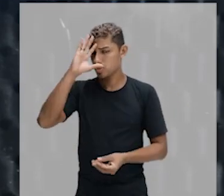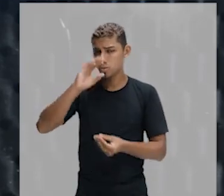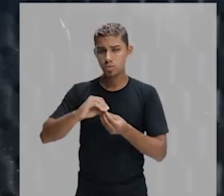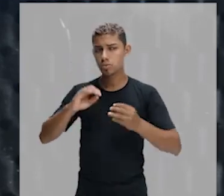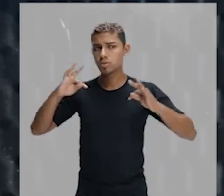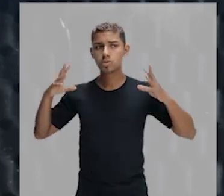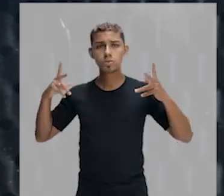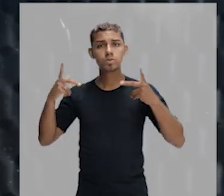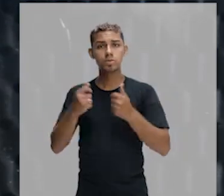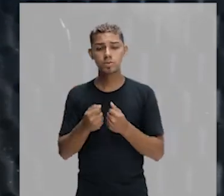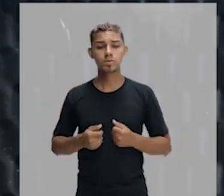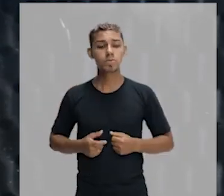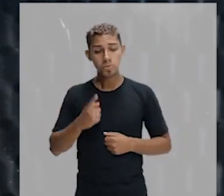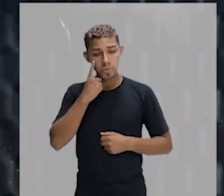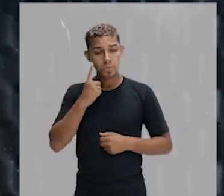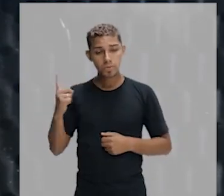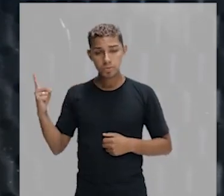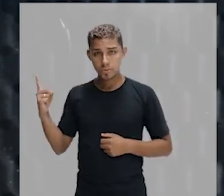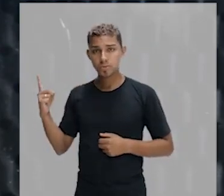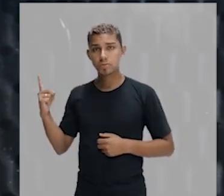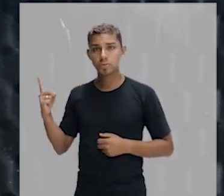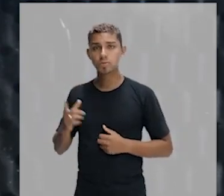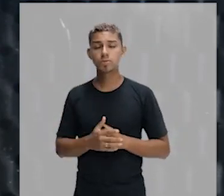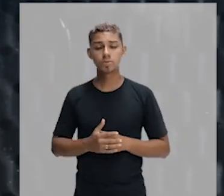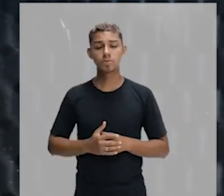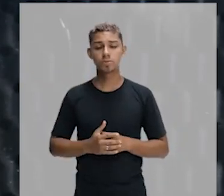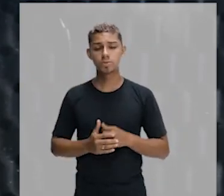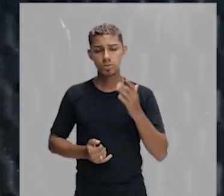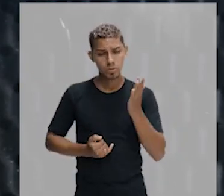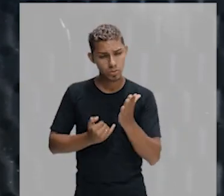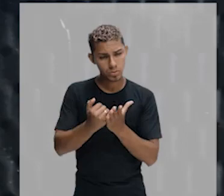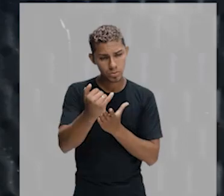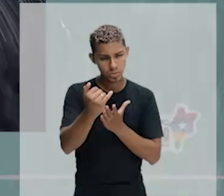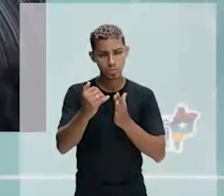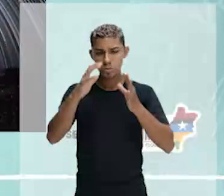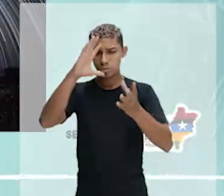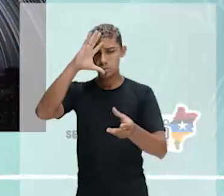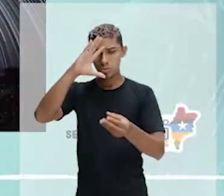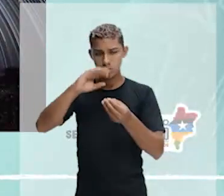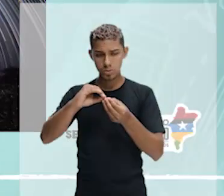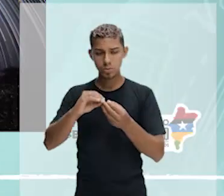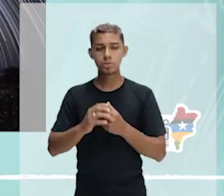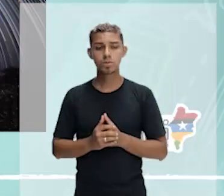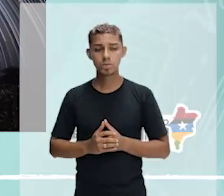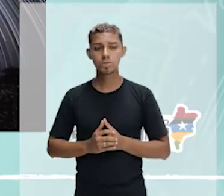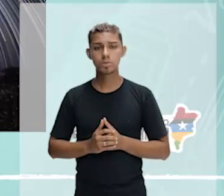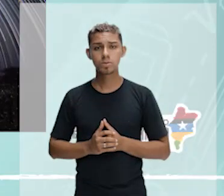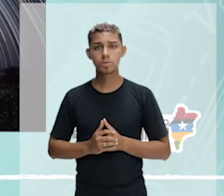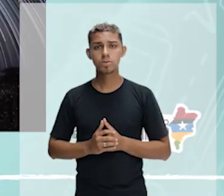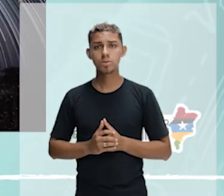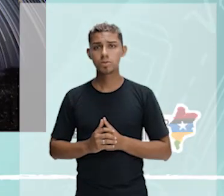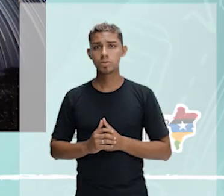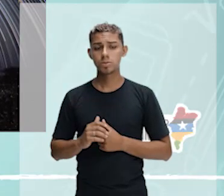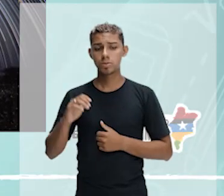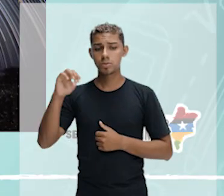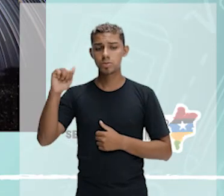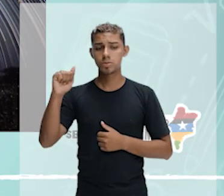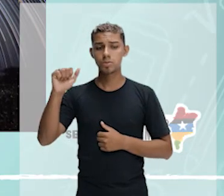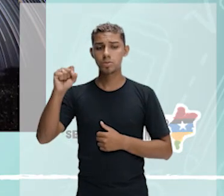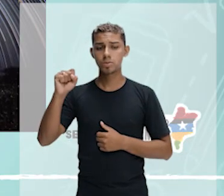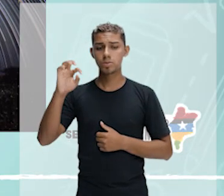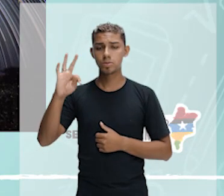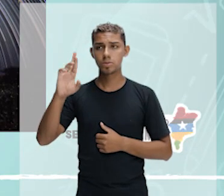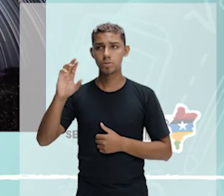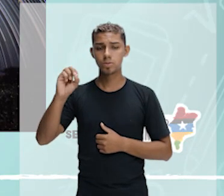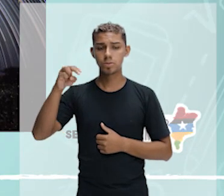todos nós, né? Então, vamos lá para a introdução, né? Em astronomia e navegação,